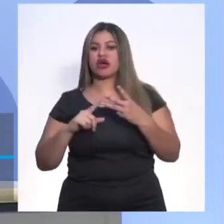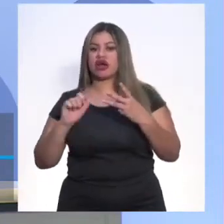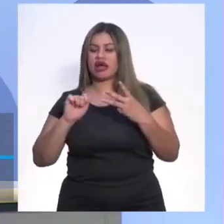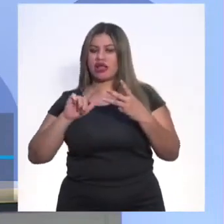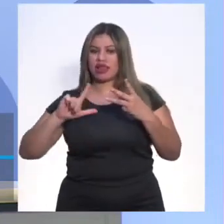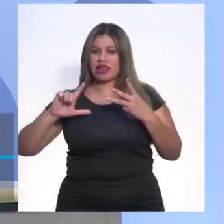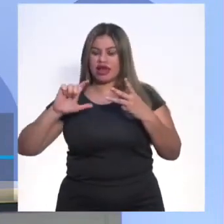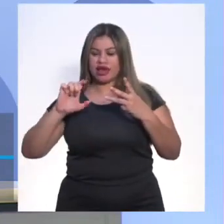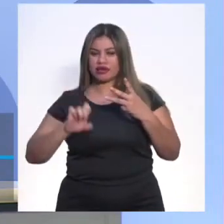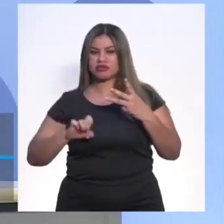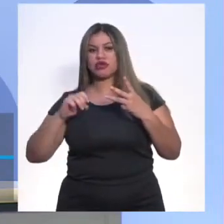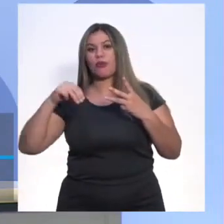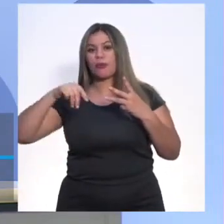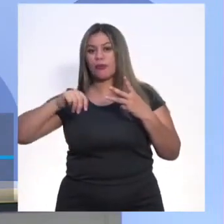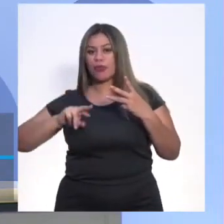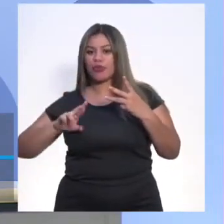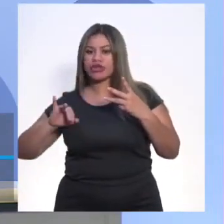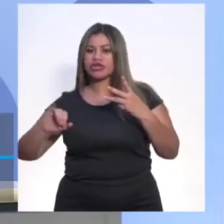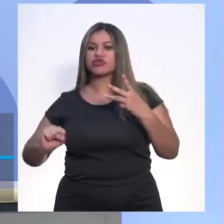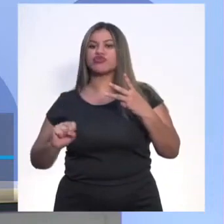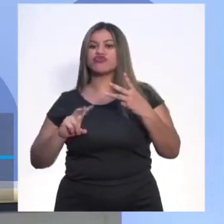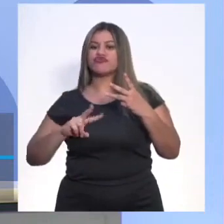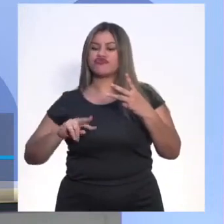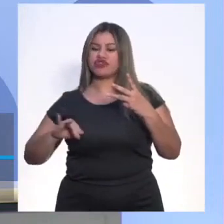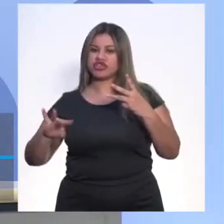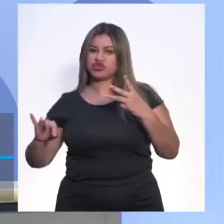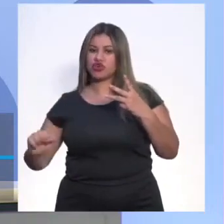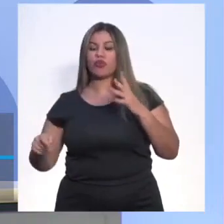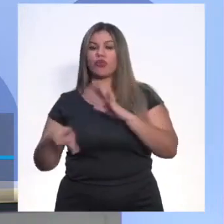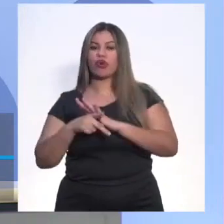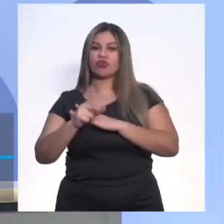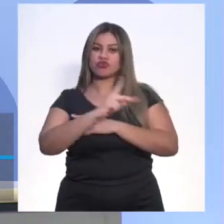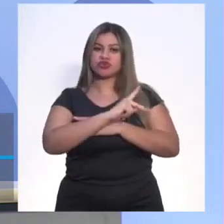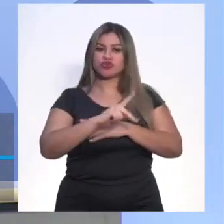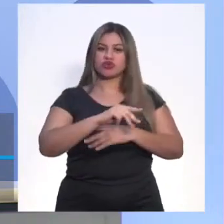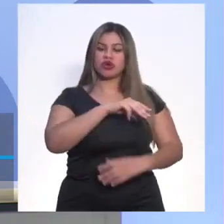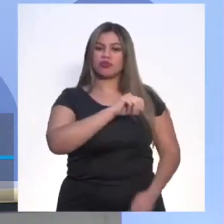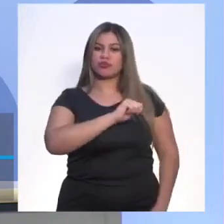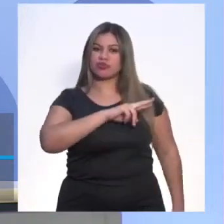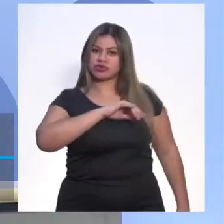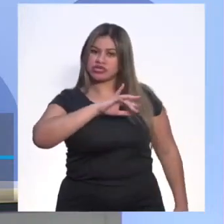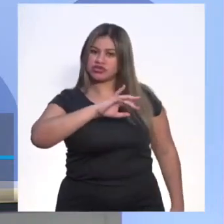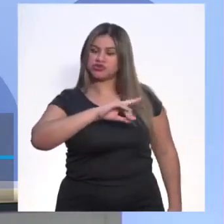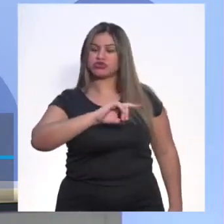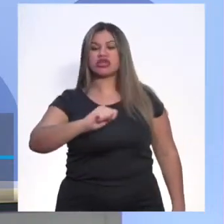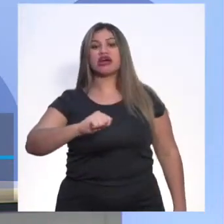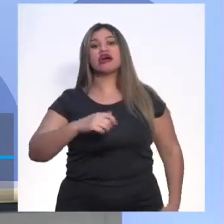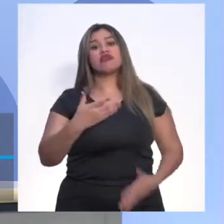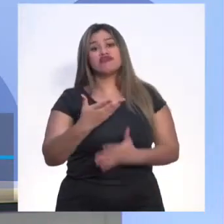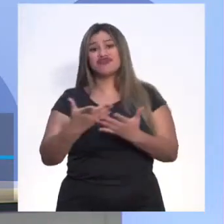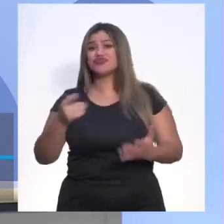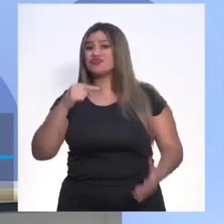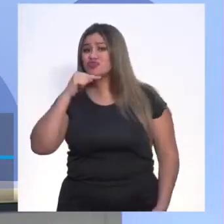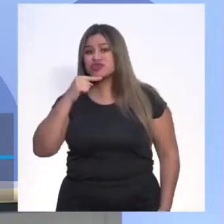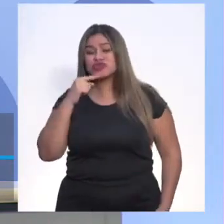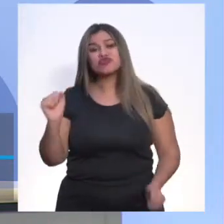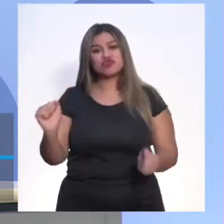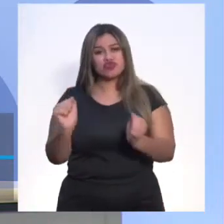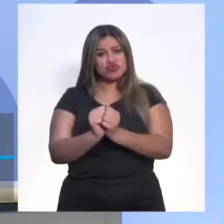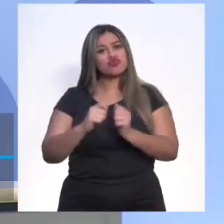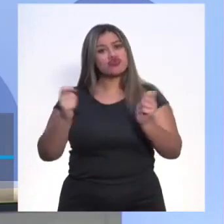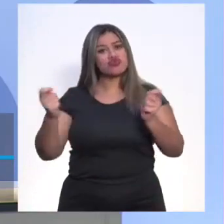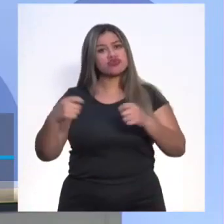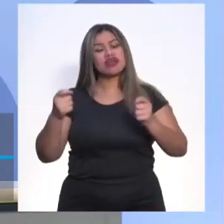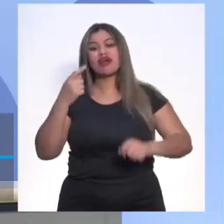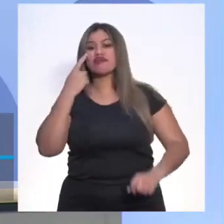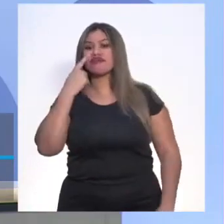Vitor, da professora Marilda, fizeram também essa atividade. E aí, professora Inês, vamos começar a fazer junto com eles? Para quem não conseguiu, vai acompanhando a professora Inês,